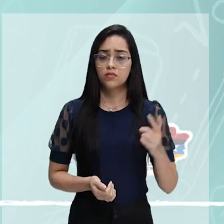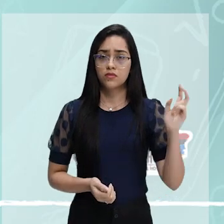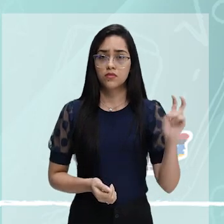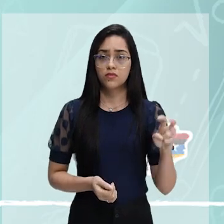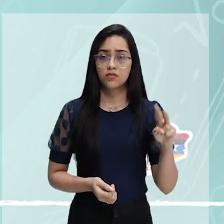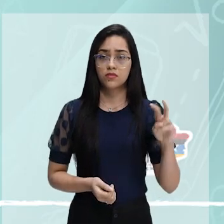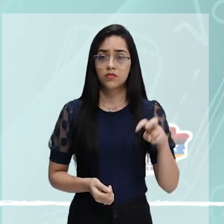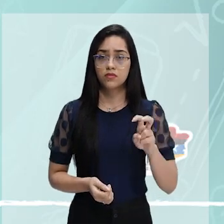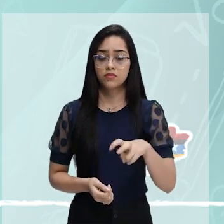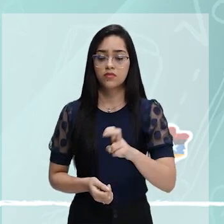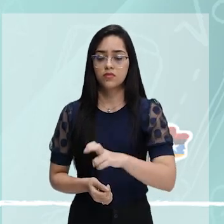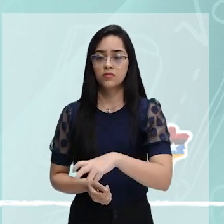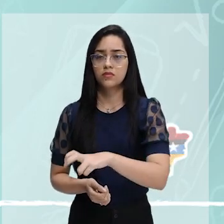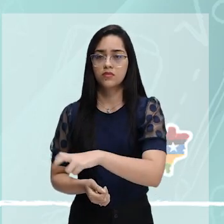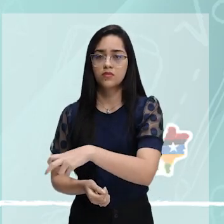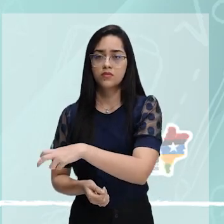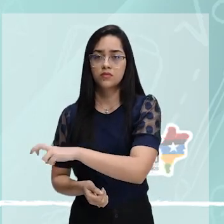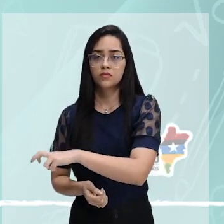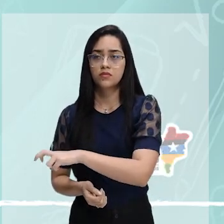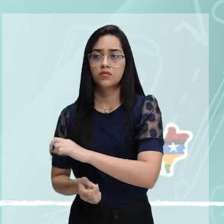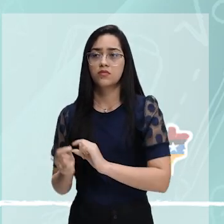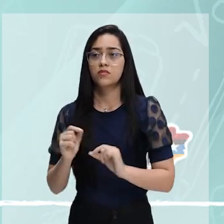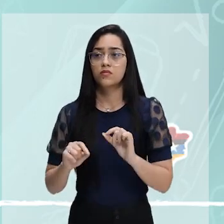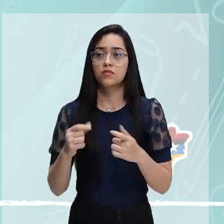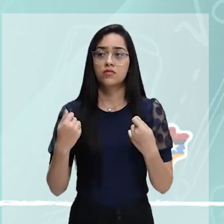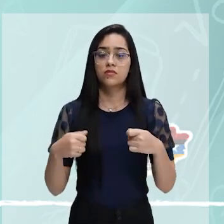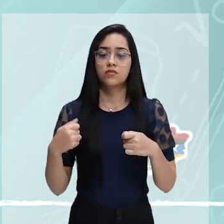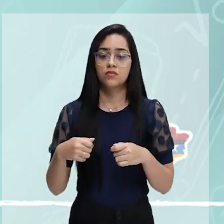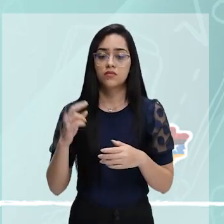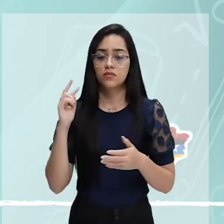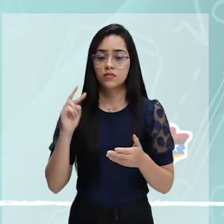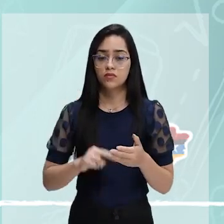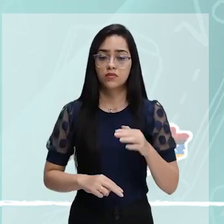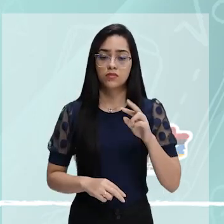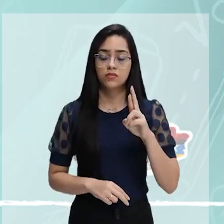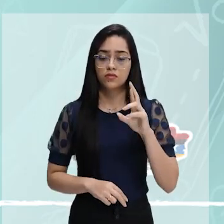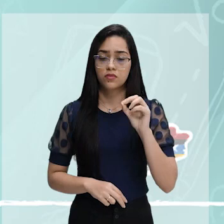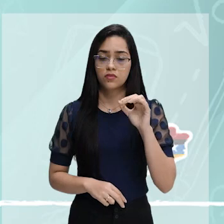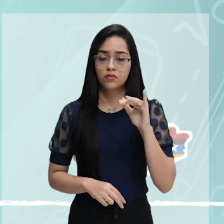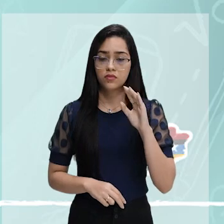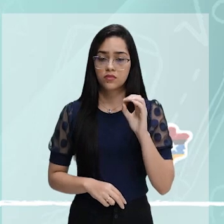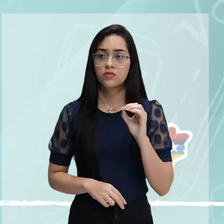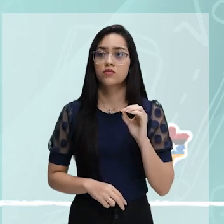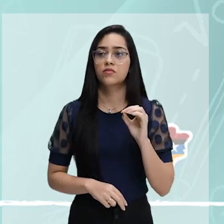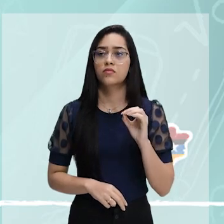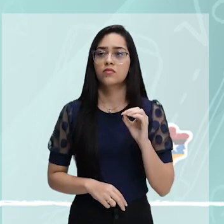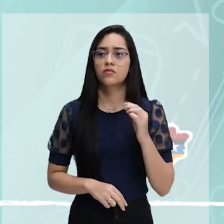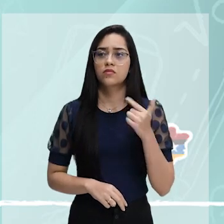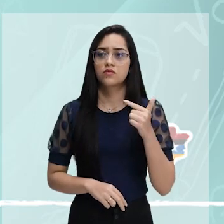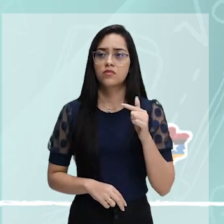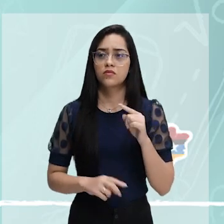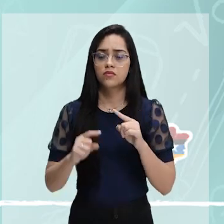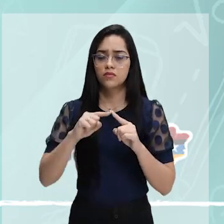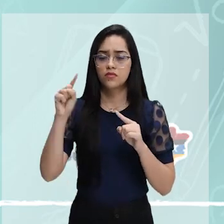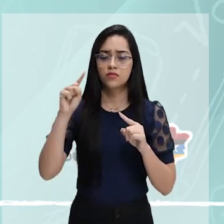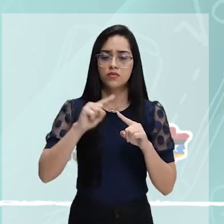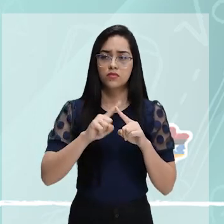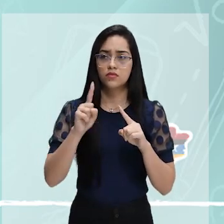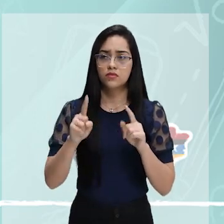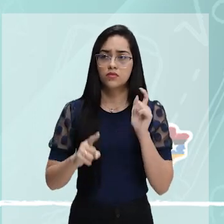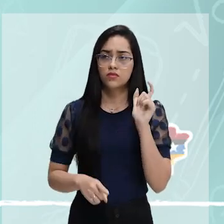para ir. No caso aí, gente, eu tenho que ler Rocio, né? Eu falei Rócio, não teria acento. Mas como